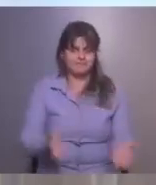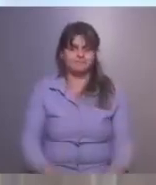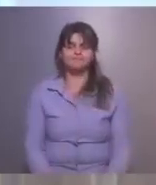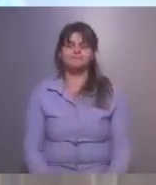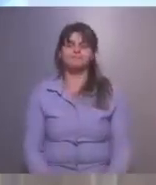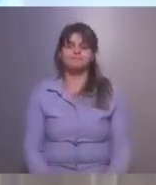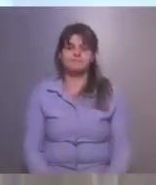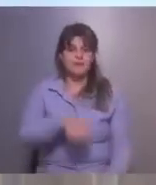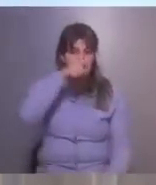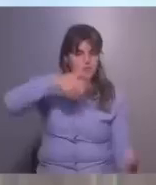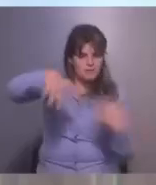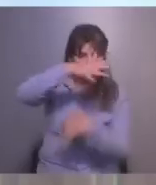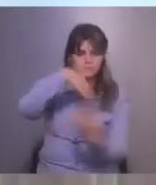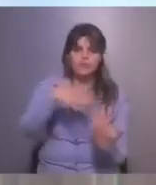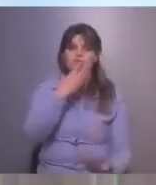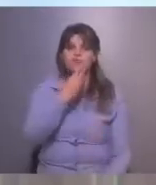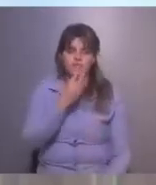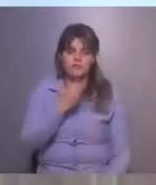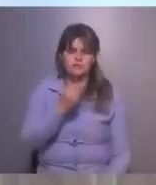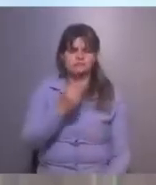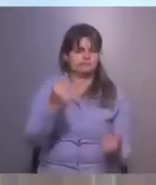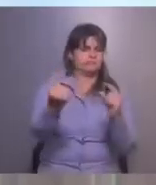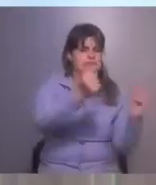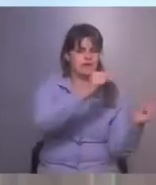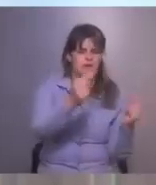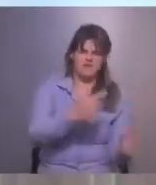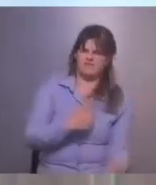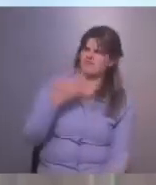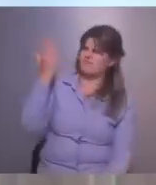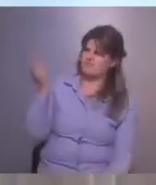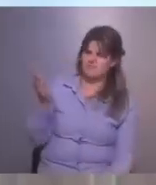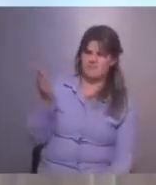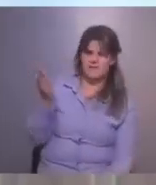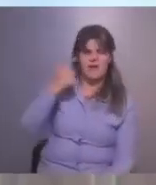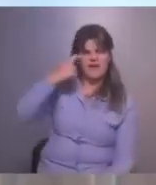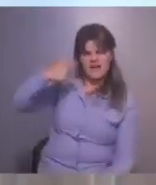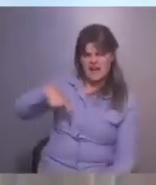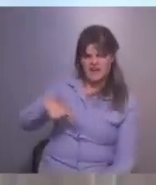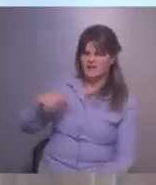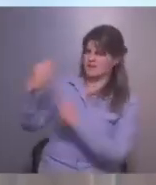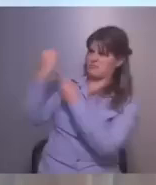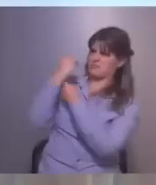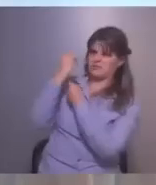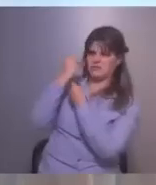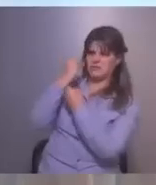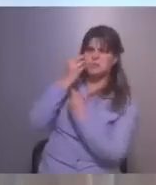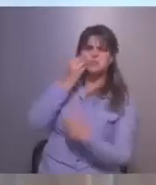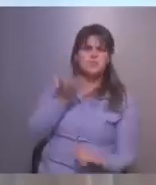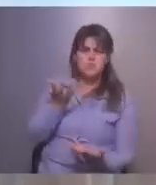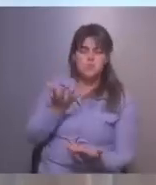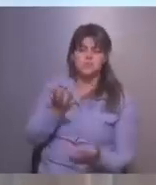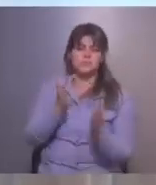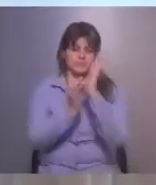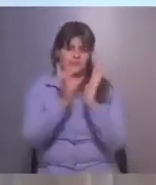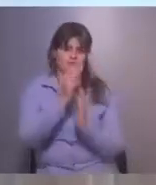Os judeus discutiam entre si: Como pode ele dar-nos a sua carne a comer? E